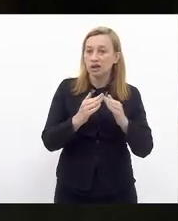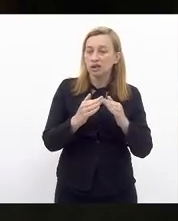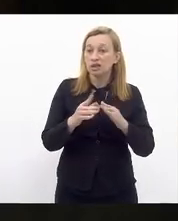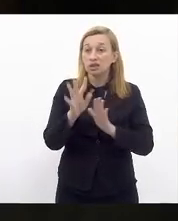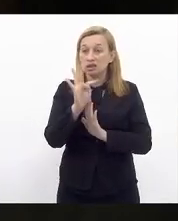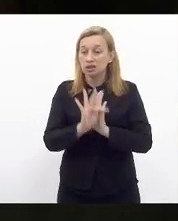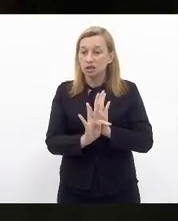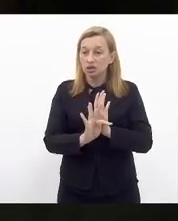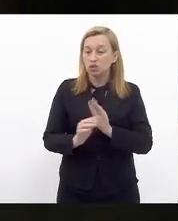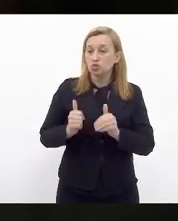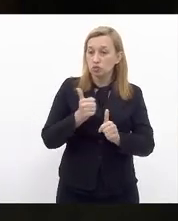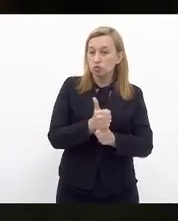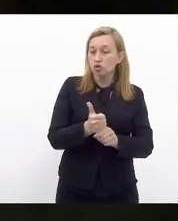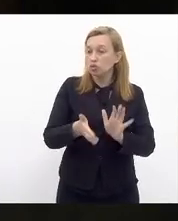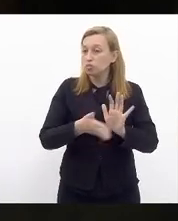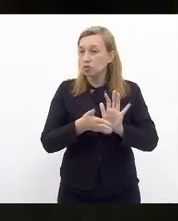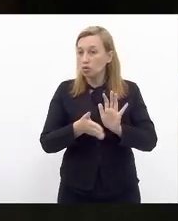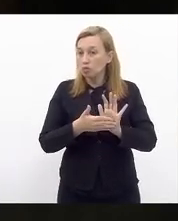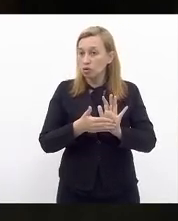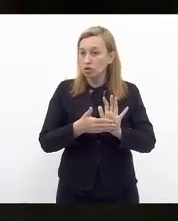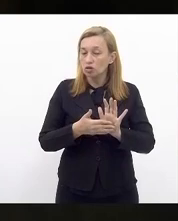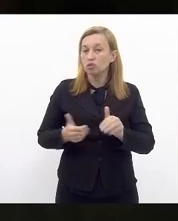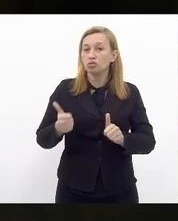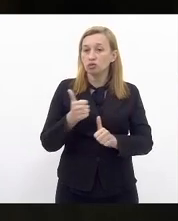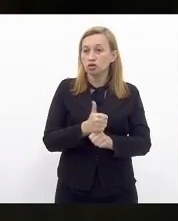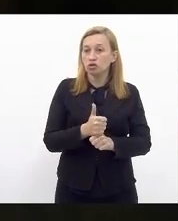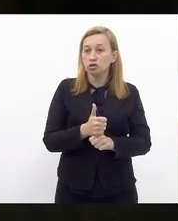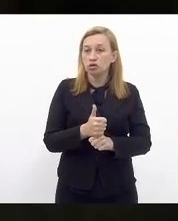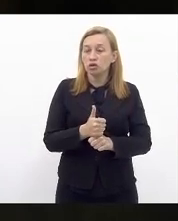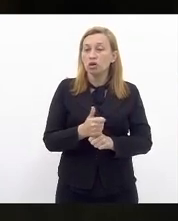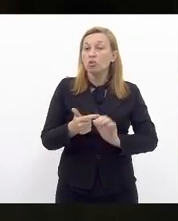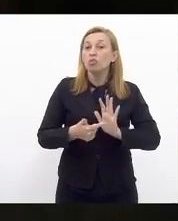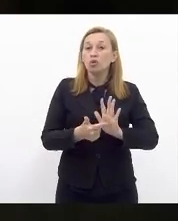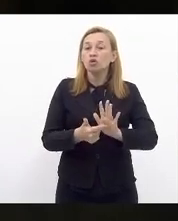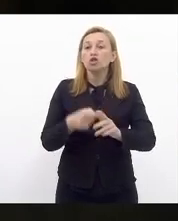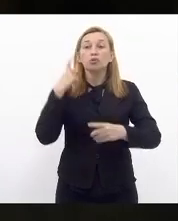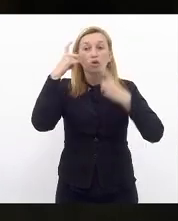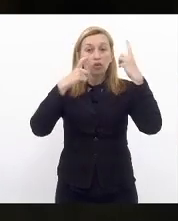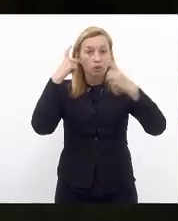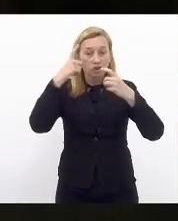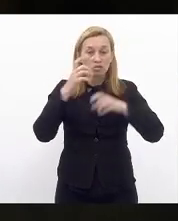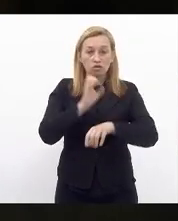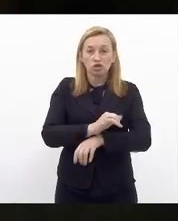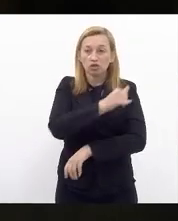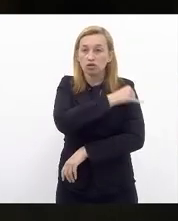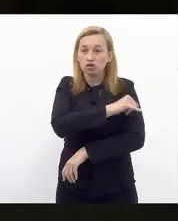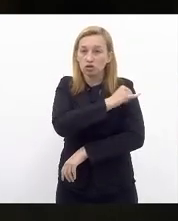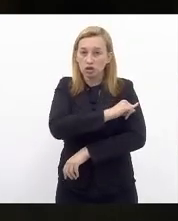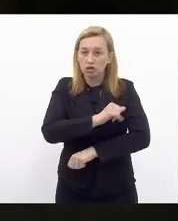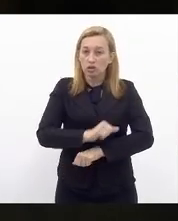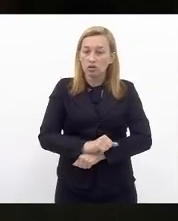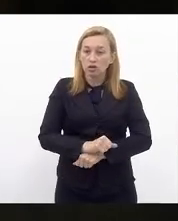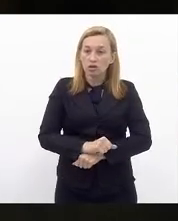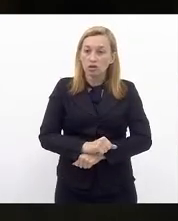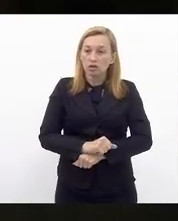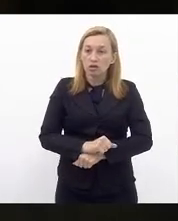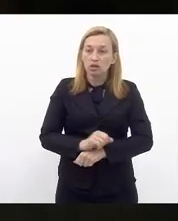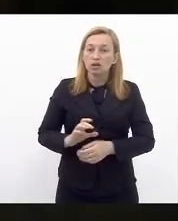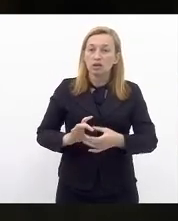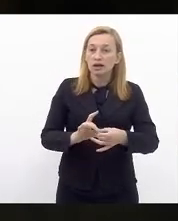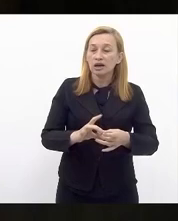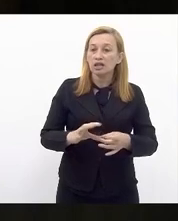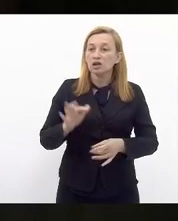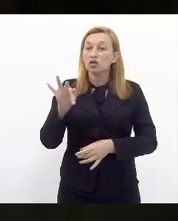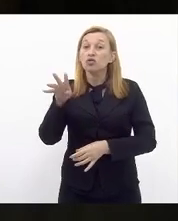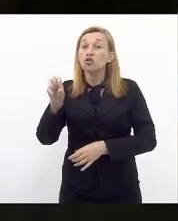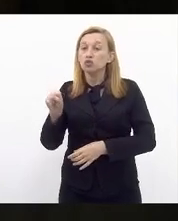nesse texto substitutivo o propósito de ter substitutivo demonstra uma preocupação do Estado do Rio de Janeiro de forma agregada com